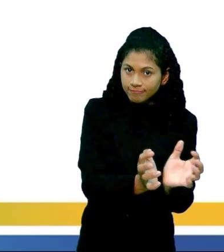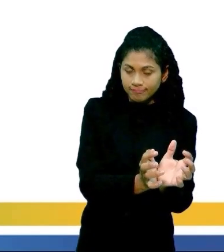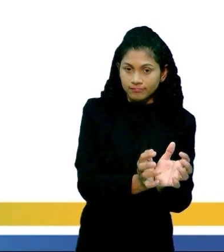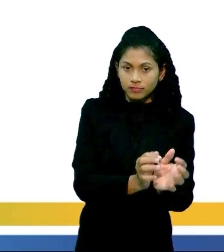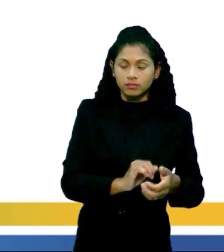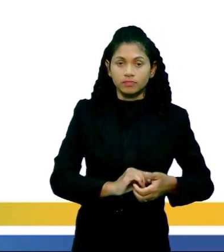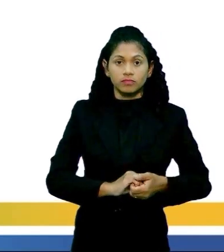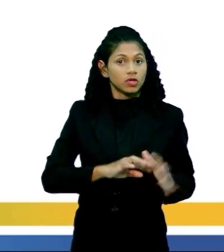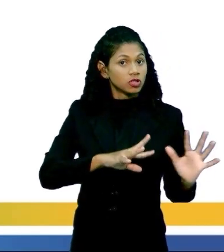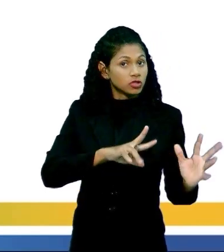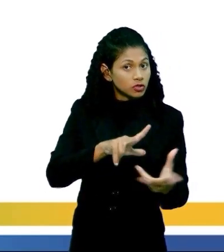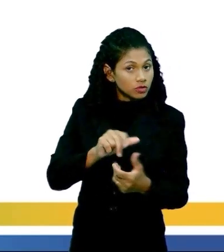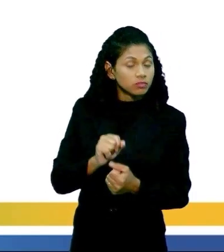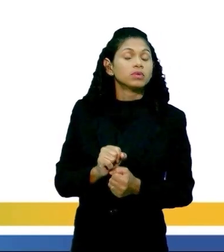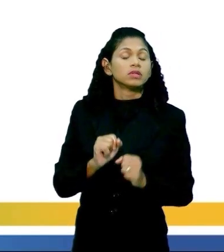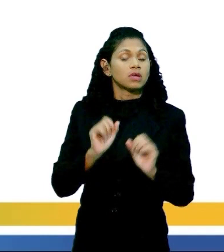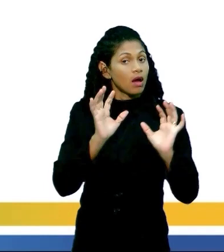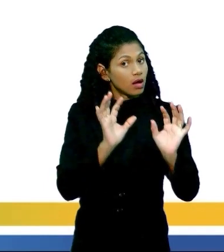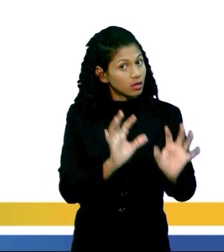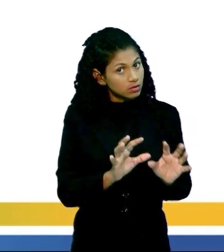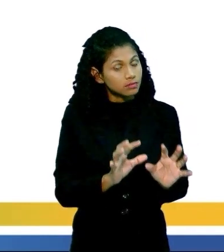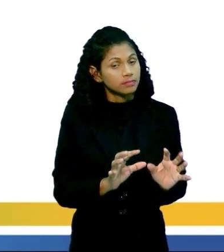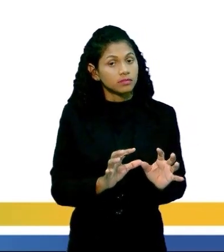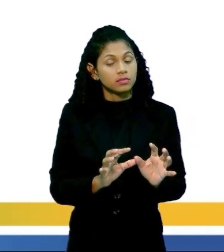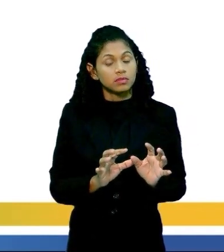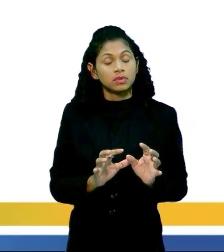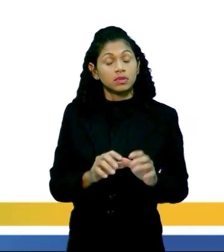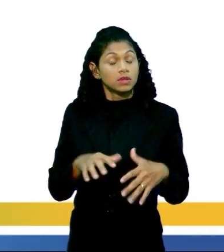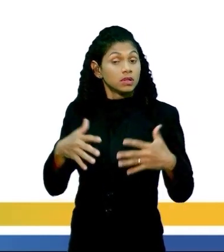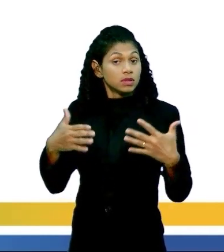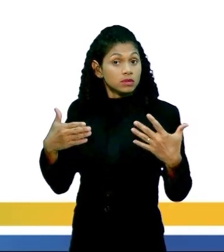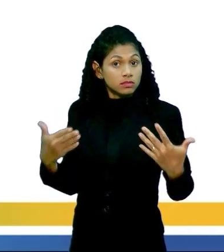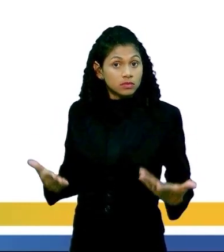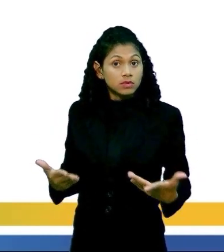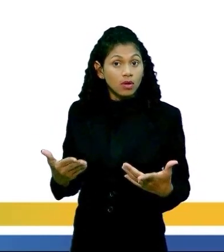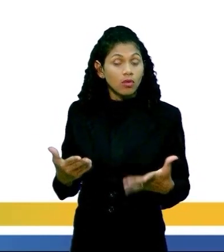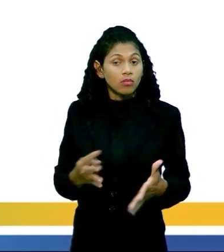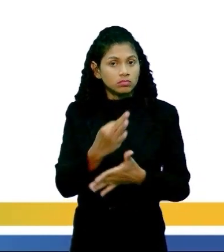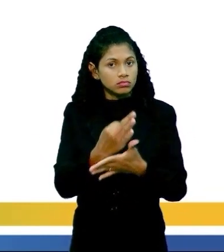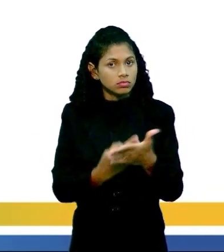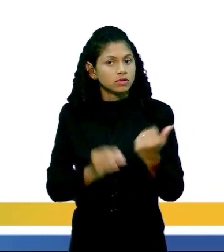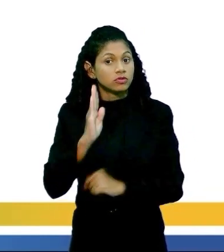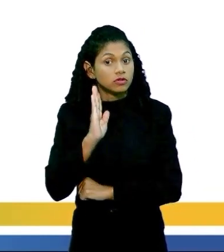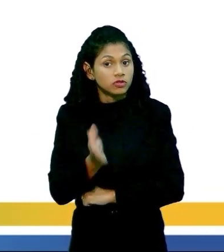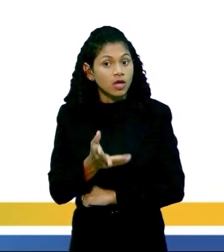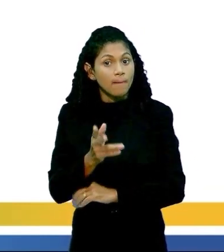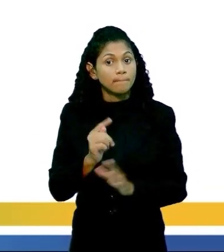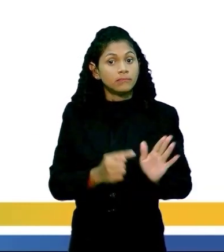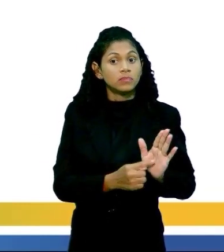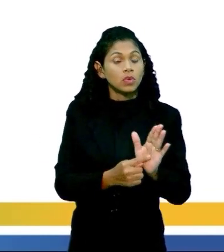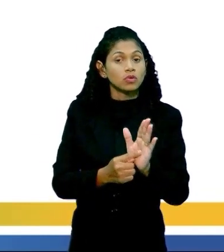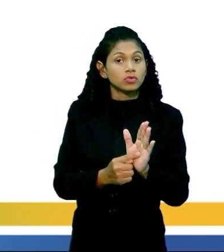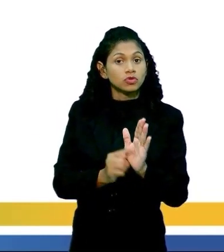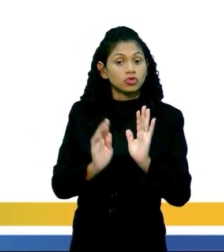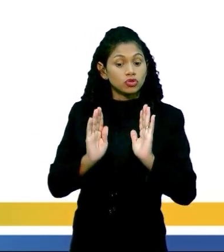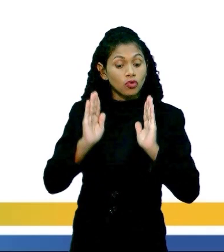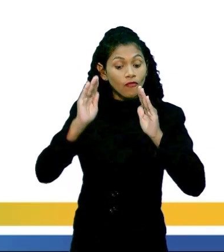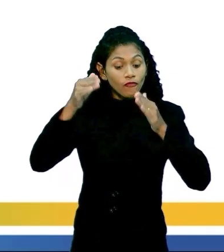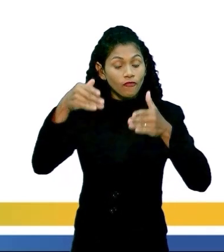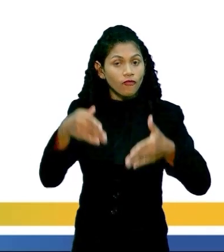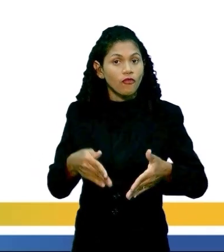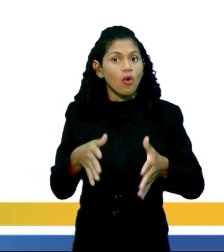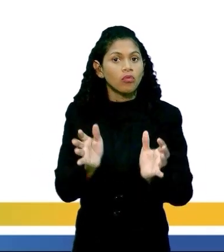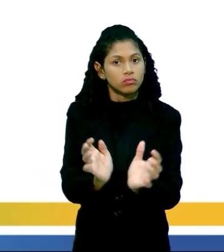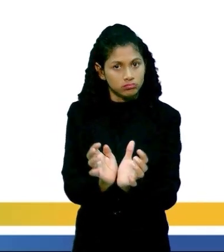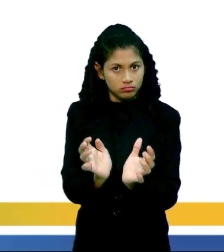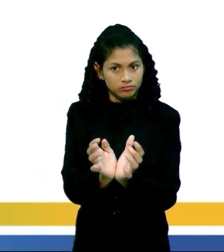geralmente, né, é isso que se tem. Então já está dizendo que o texto ele traz informação para o público-alvo. Com a intenção de quê? Aí